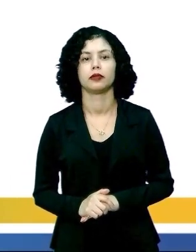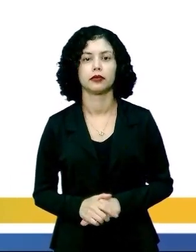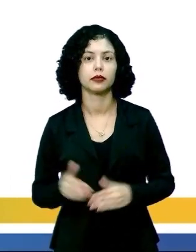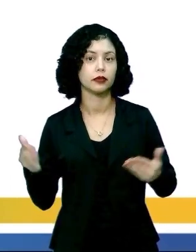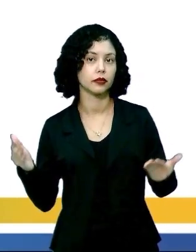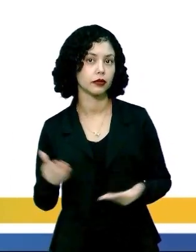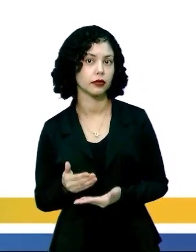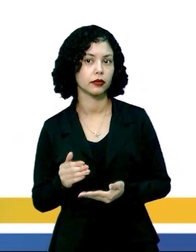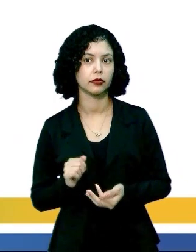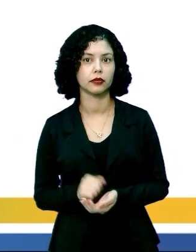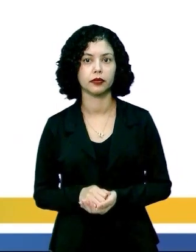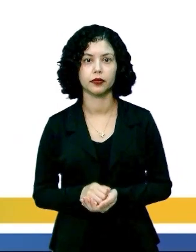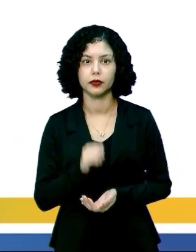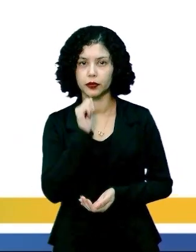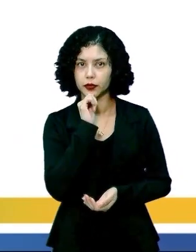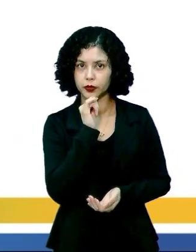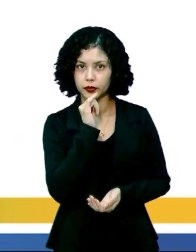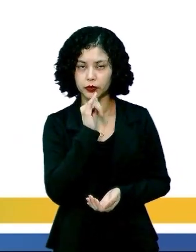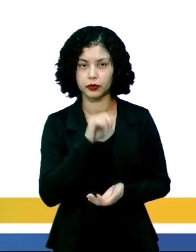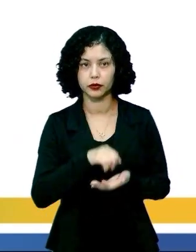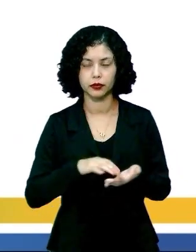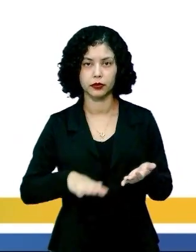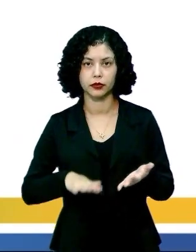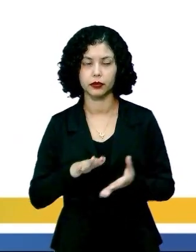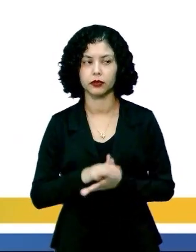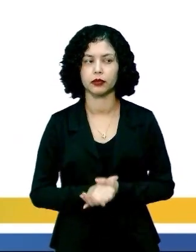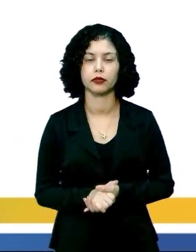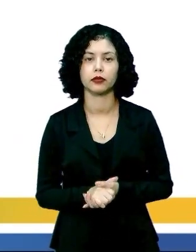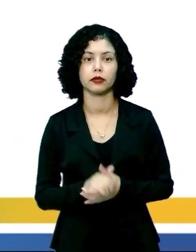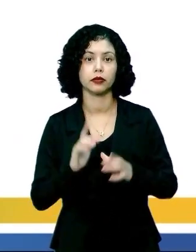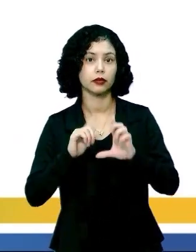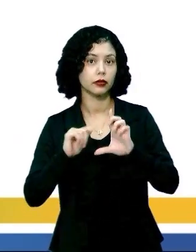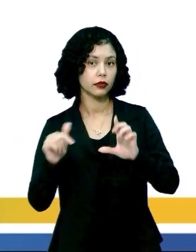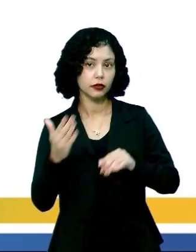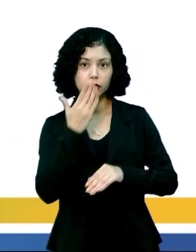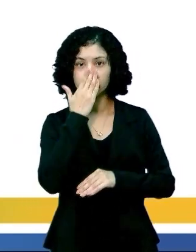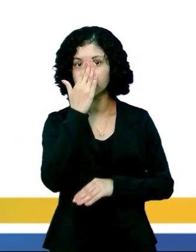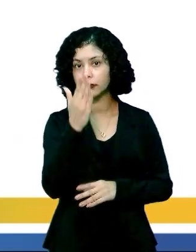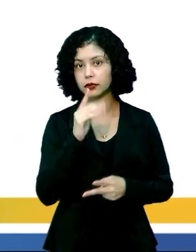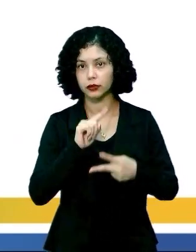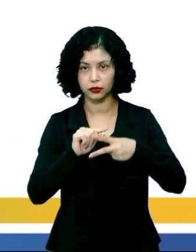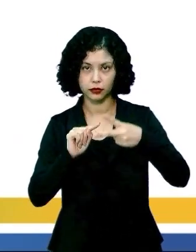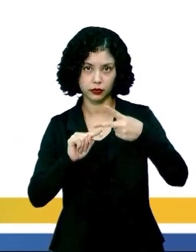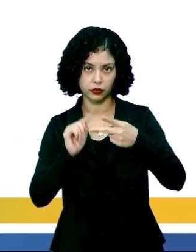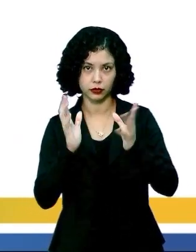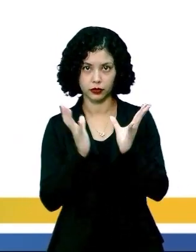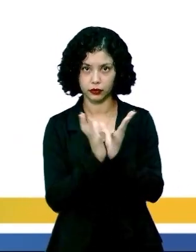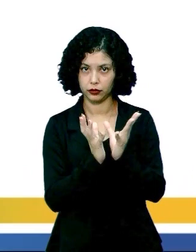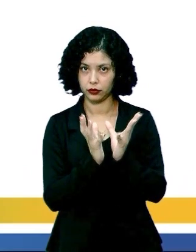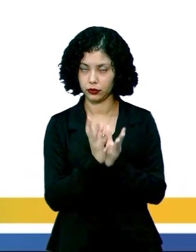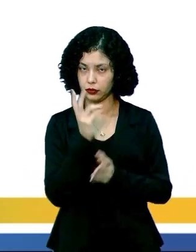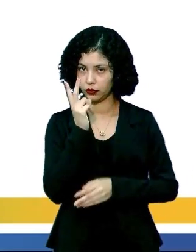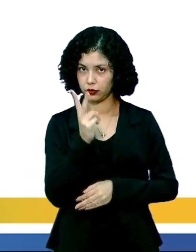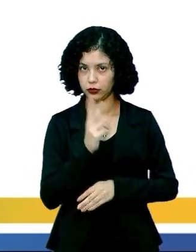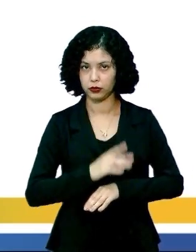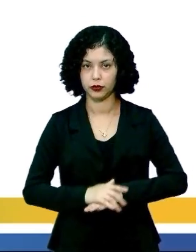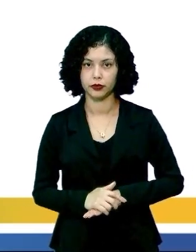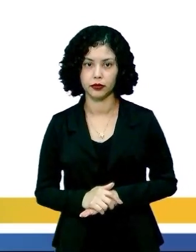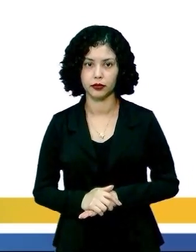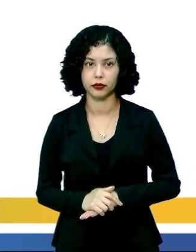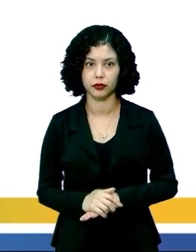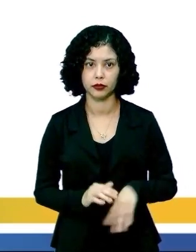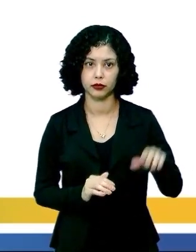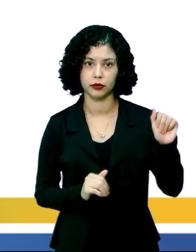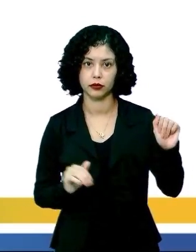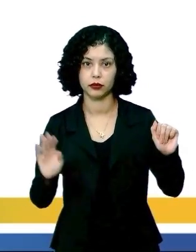Vamos aí, mais um exercitando. O diagrama a seguir representa uma relação entre dois conjuntos.